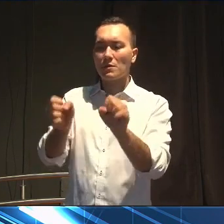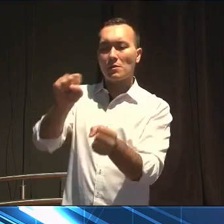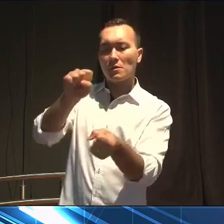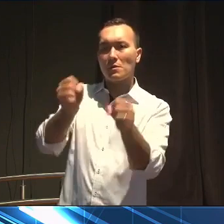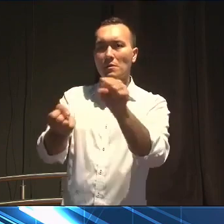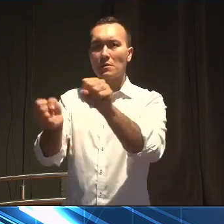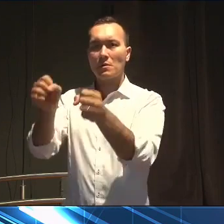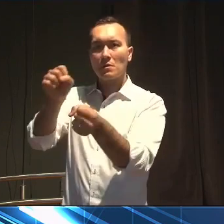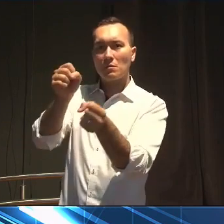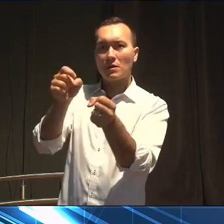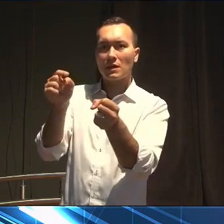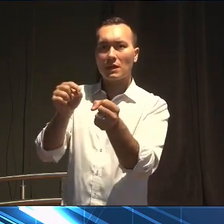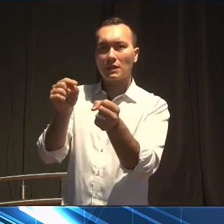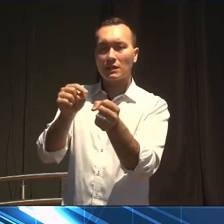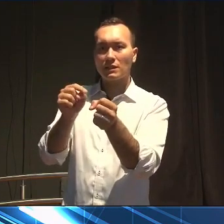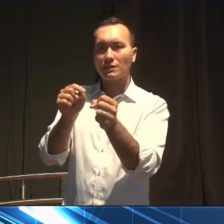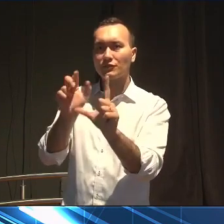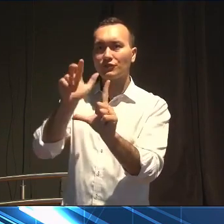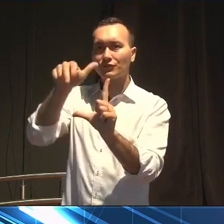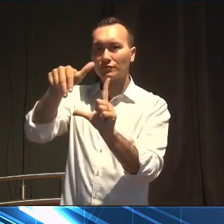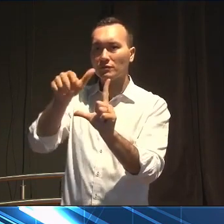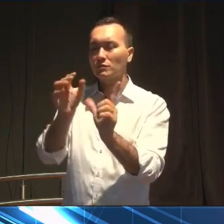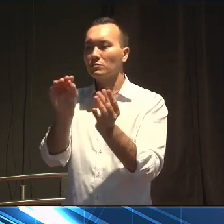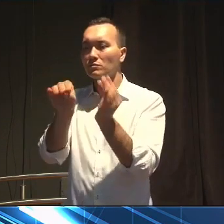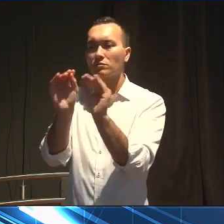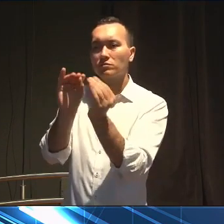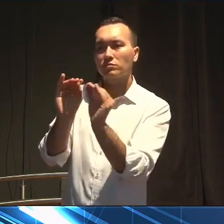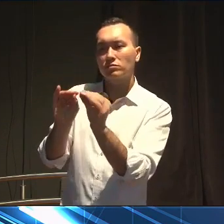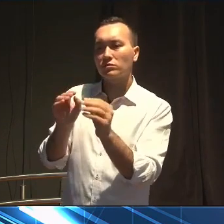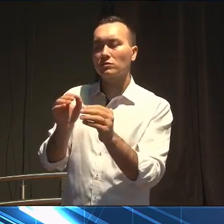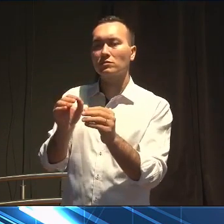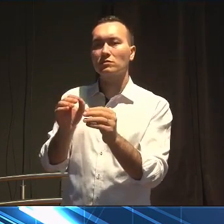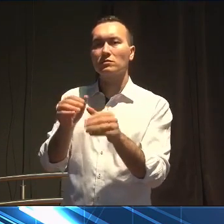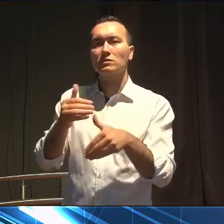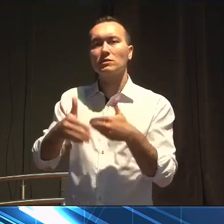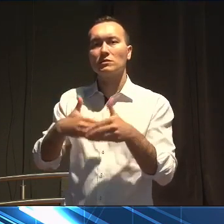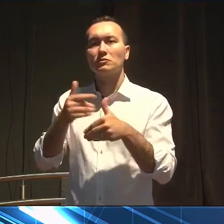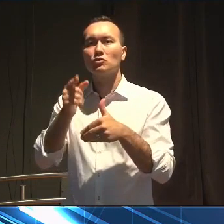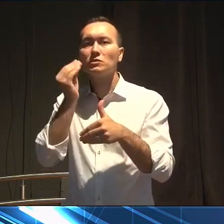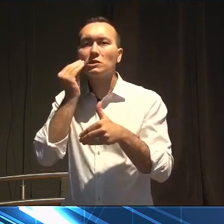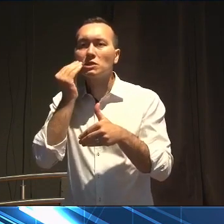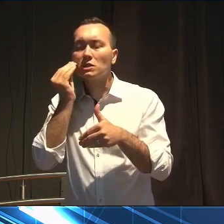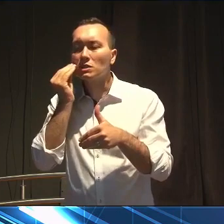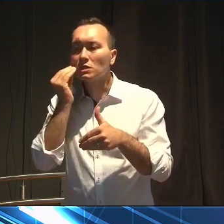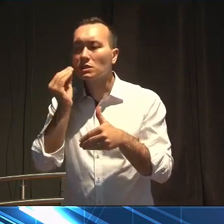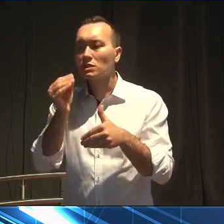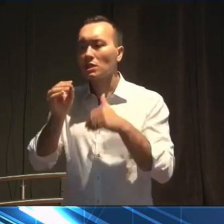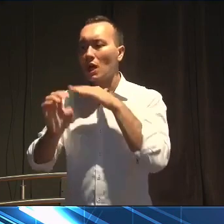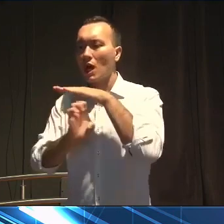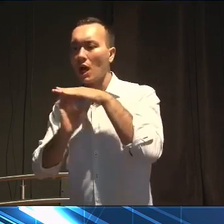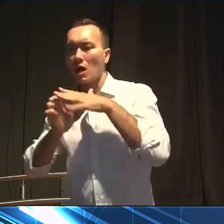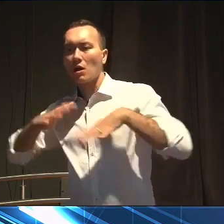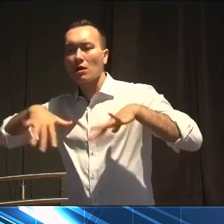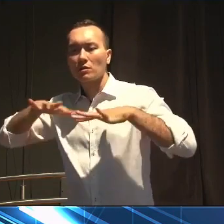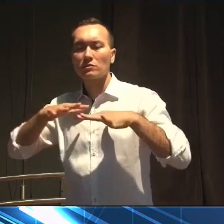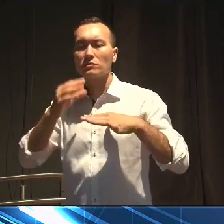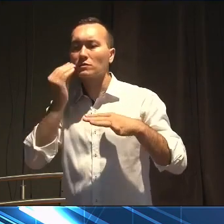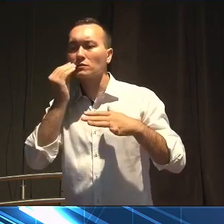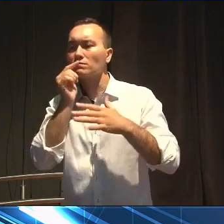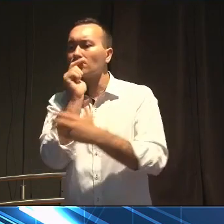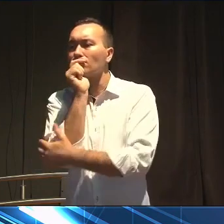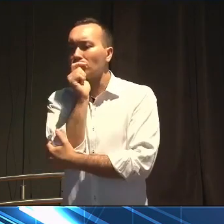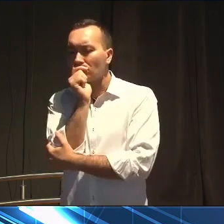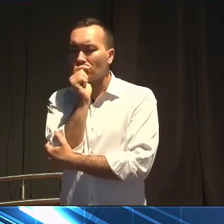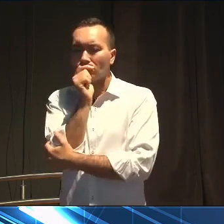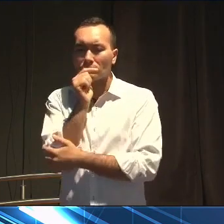para descobrir quais são os melhores pontos para que você tenha uma cobertura de sinal estável e, a partir daí, decidir onde as antenas vão